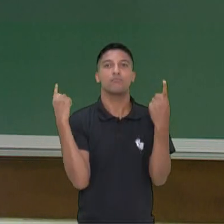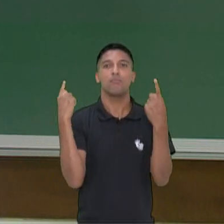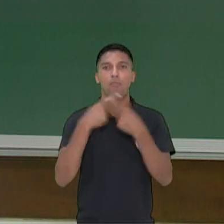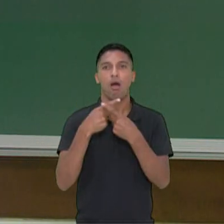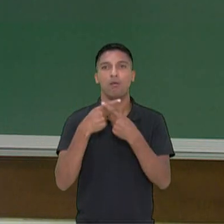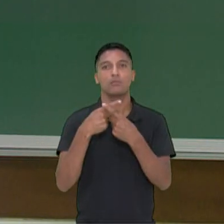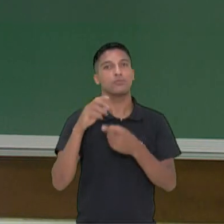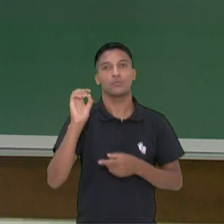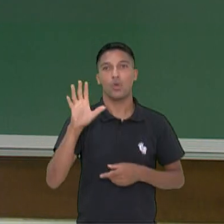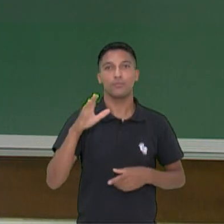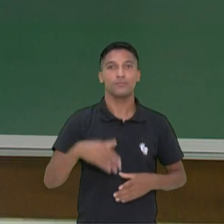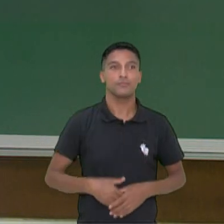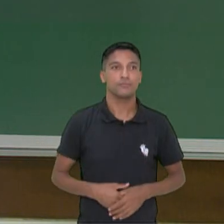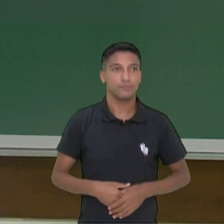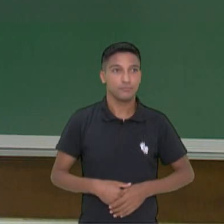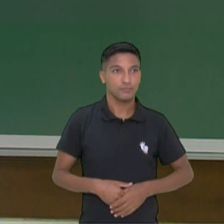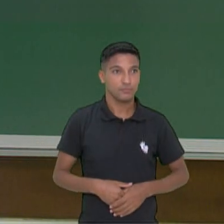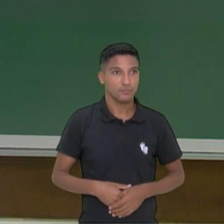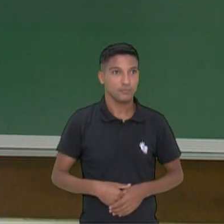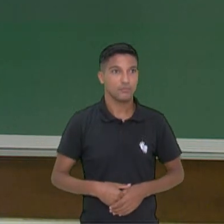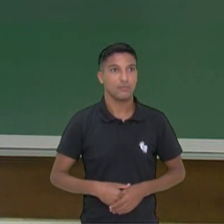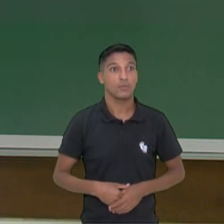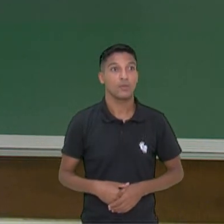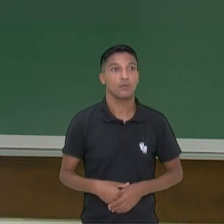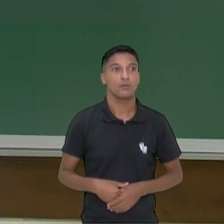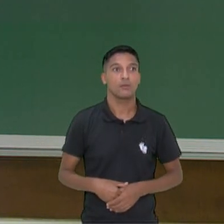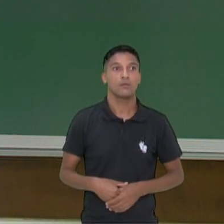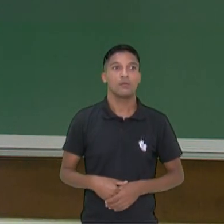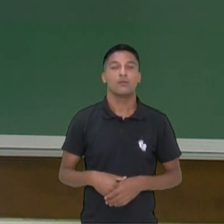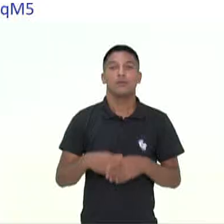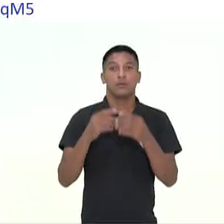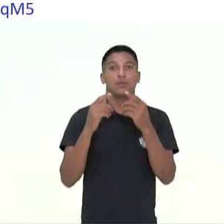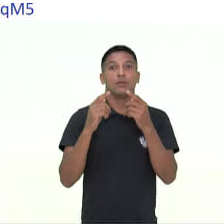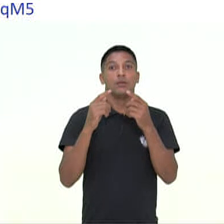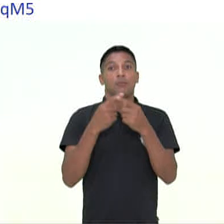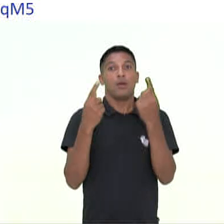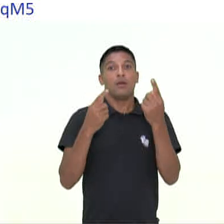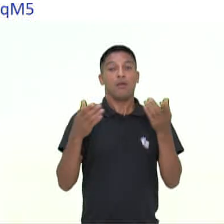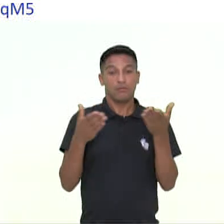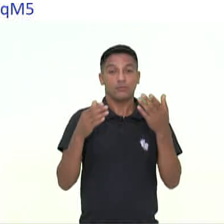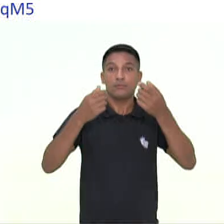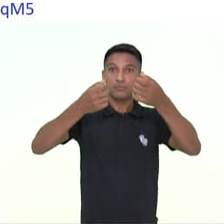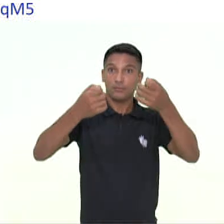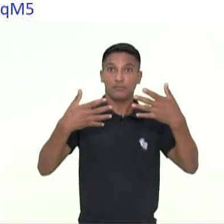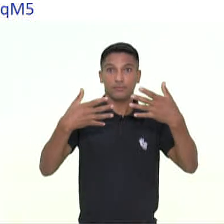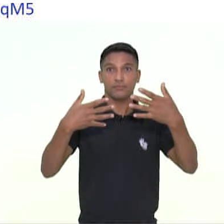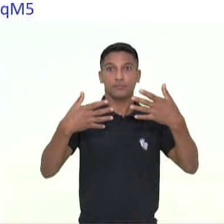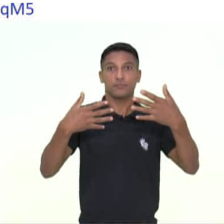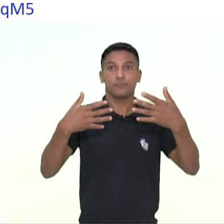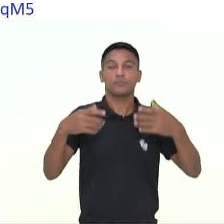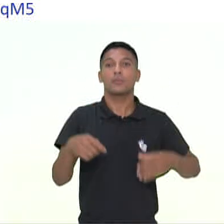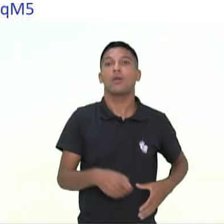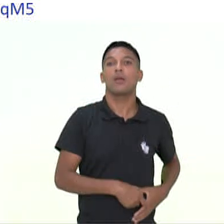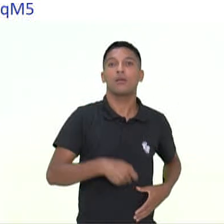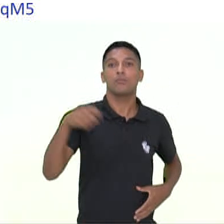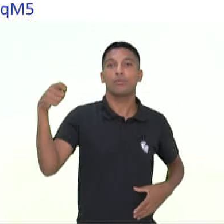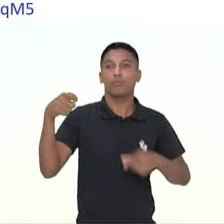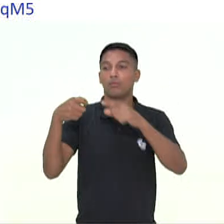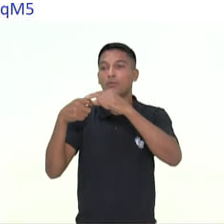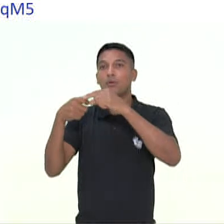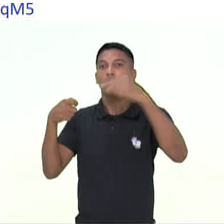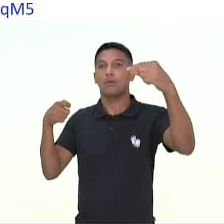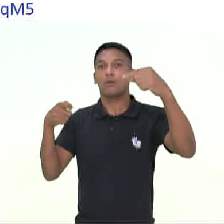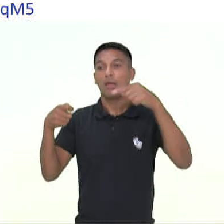esportiva eu queria falar com vocês de uma espada em especial tá grande 400 anos o império romano